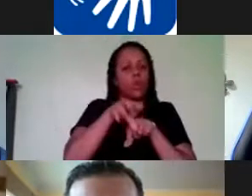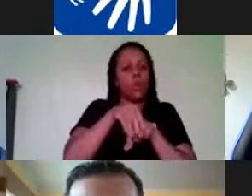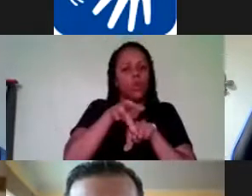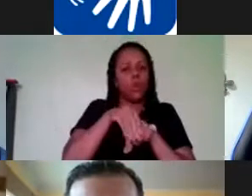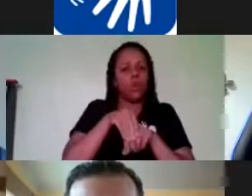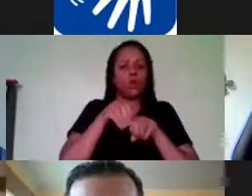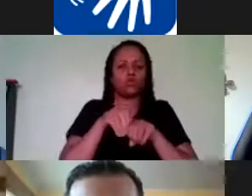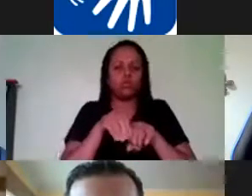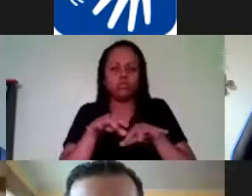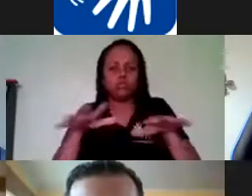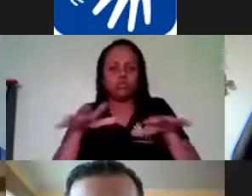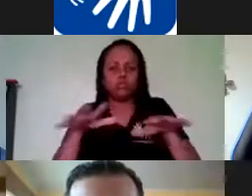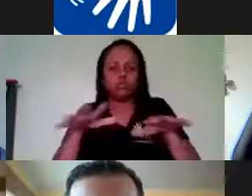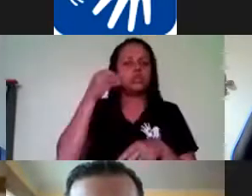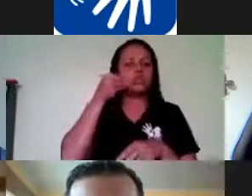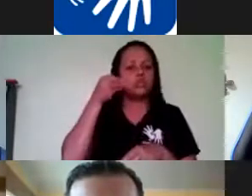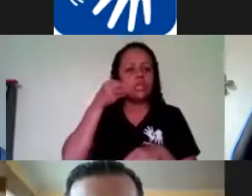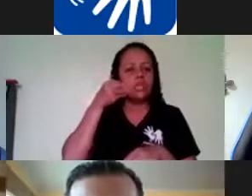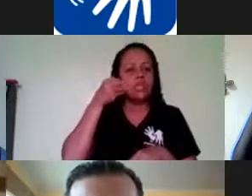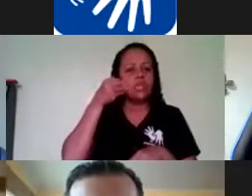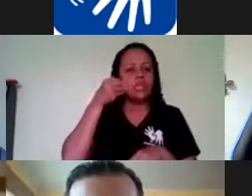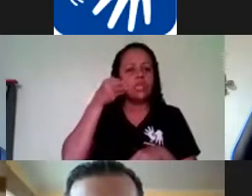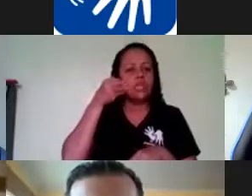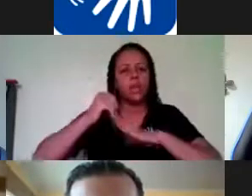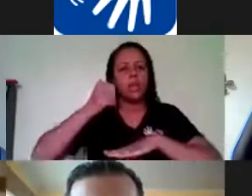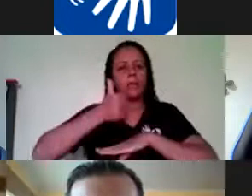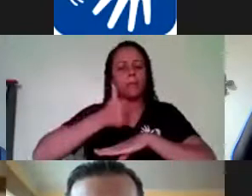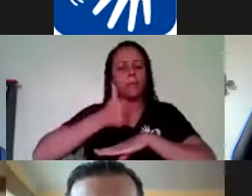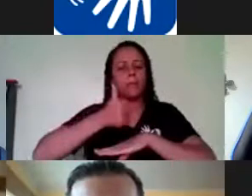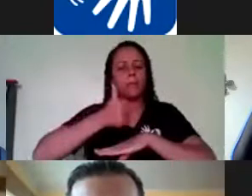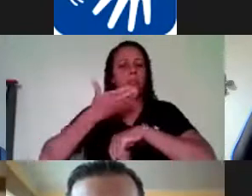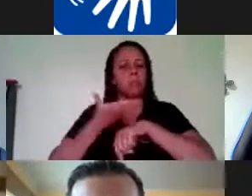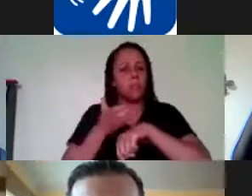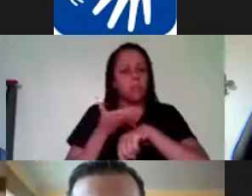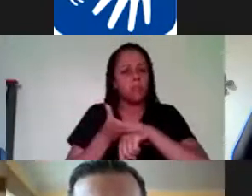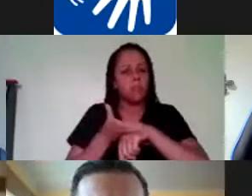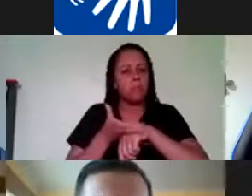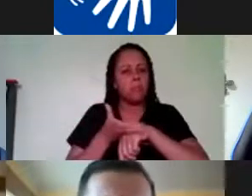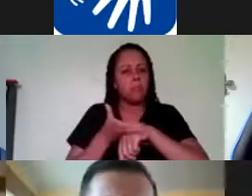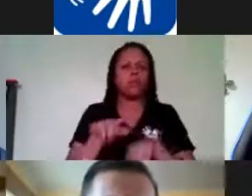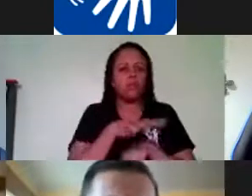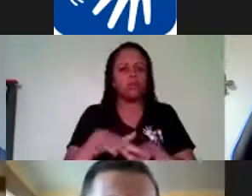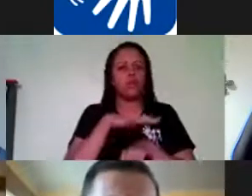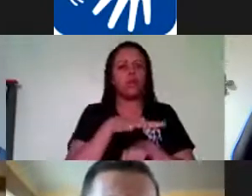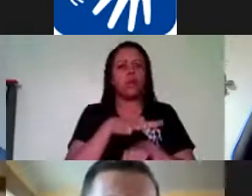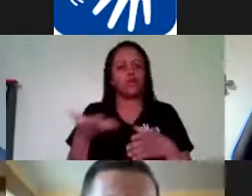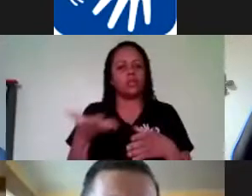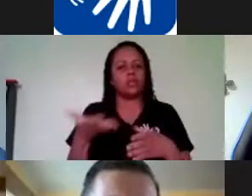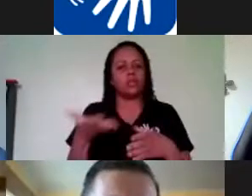práticas na área de acessibilidade e inclusão, e assim a gente também fazer esse